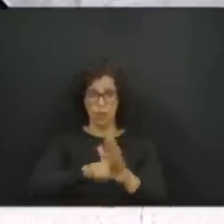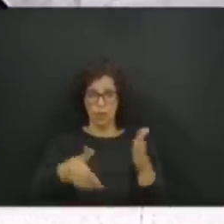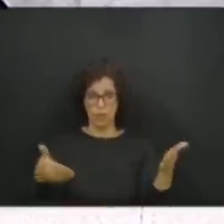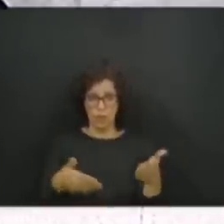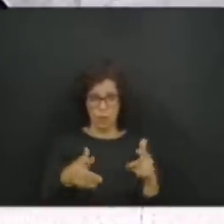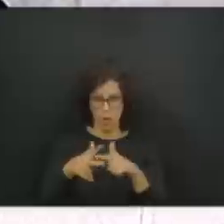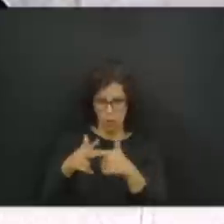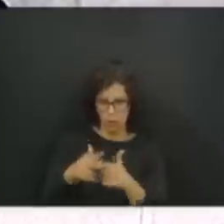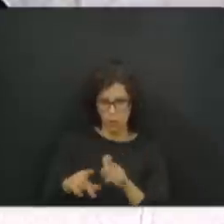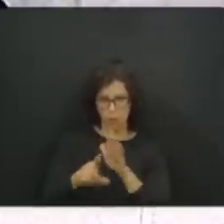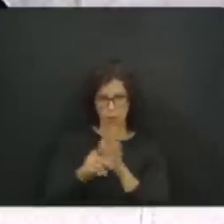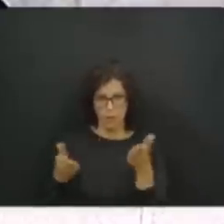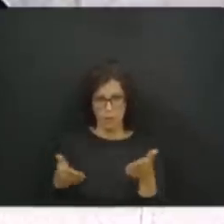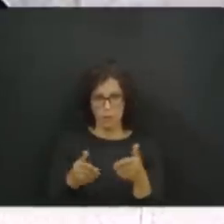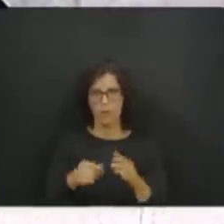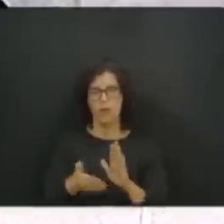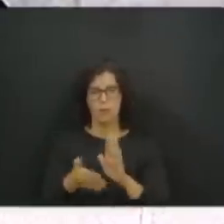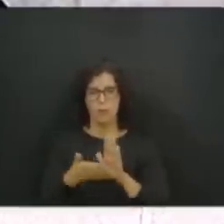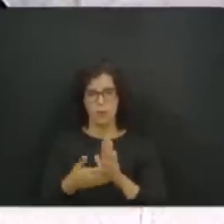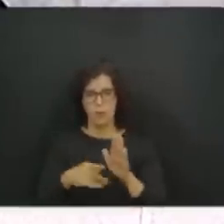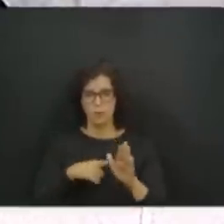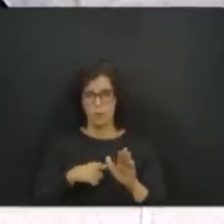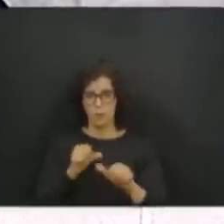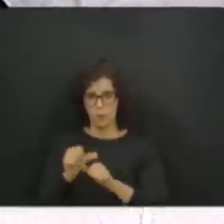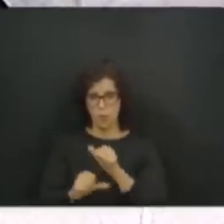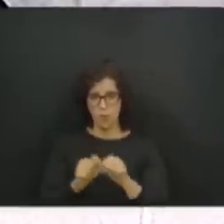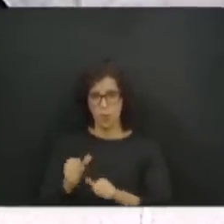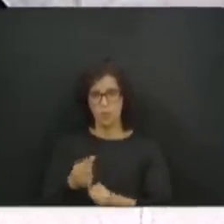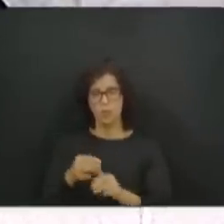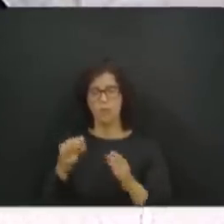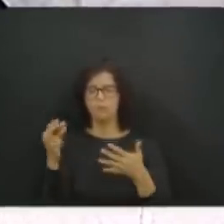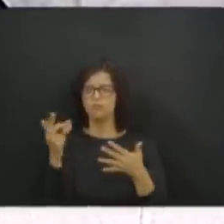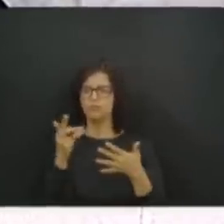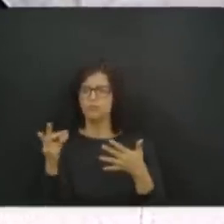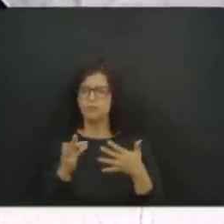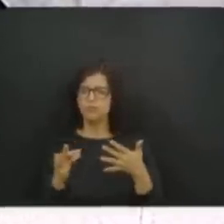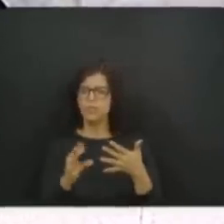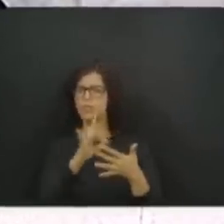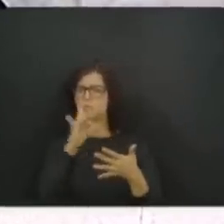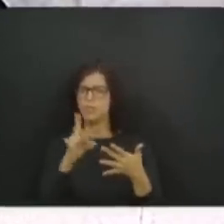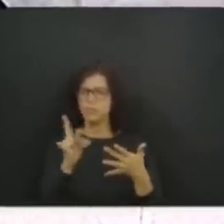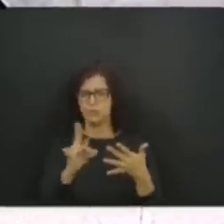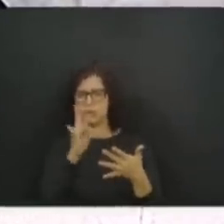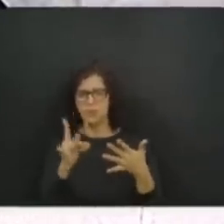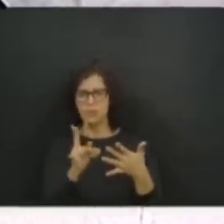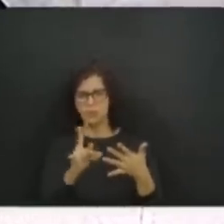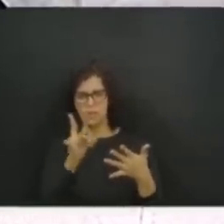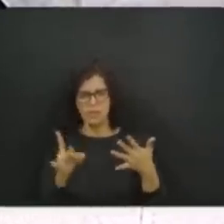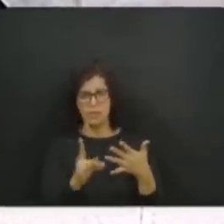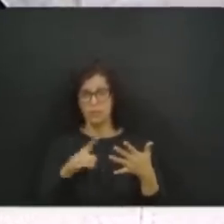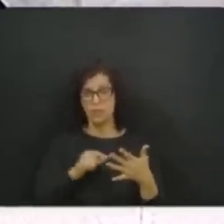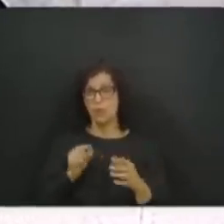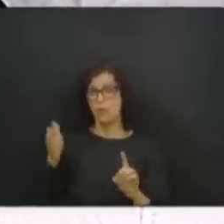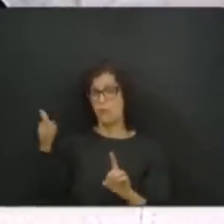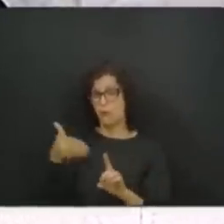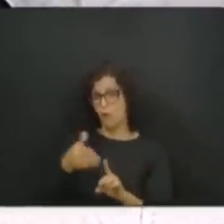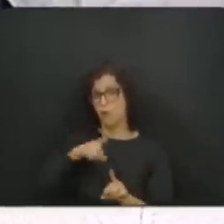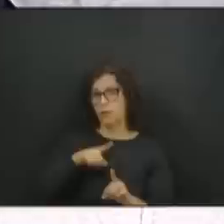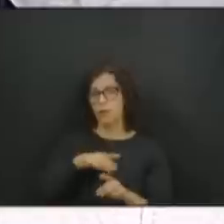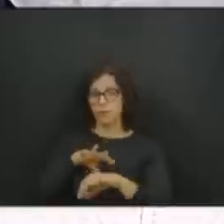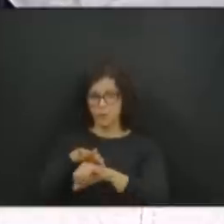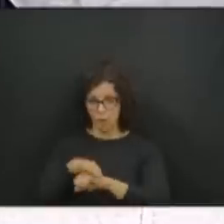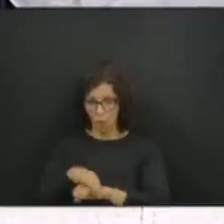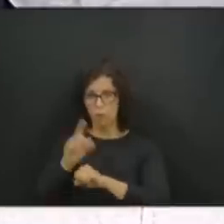que estão sendo propostas são alterações muito pontuais Que visão de um lado não é